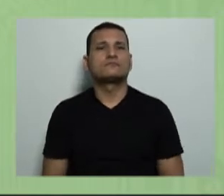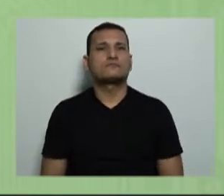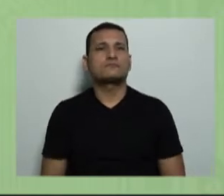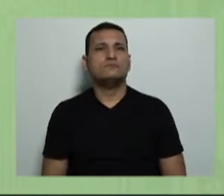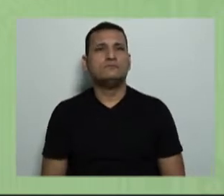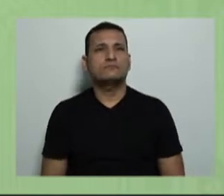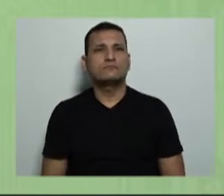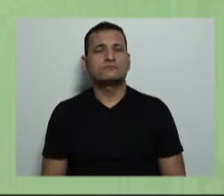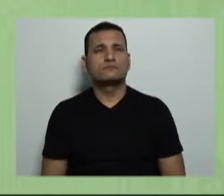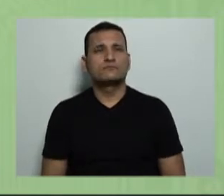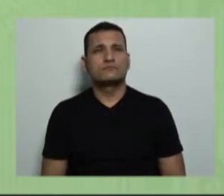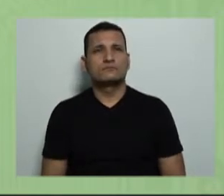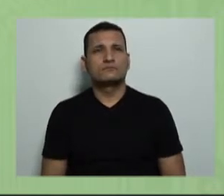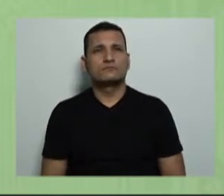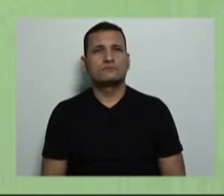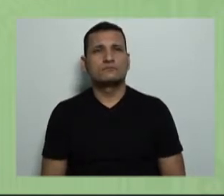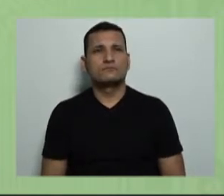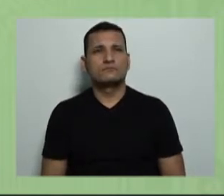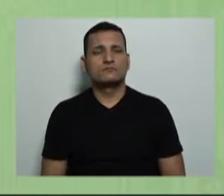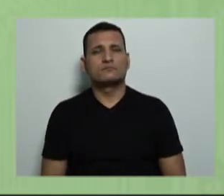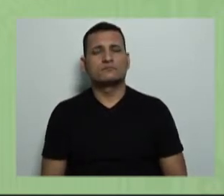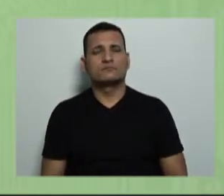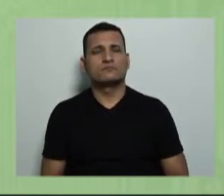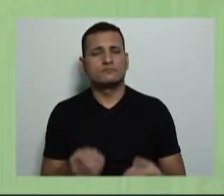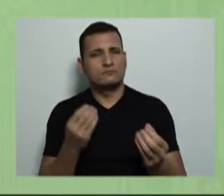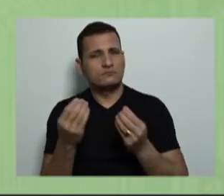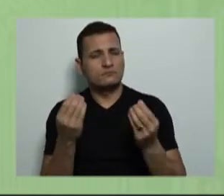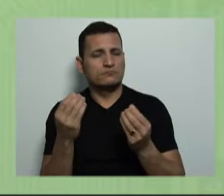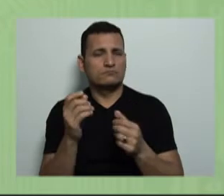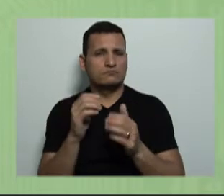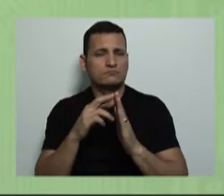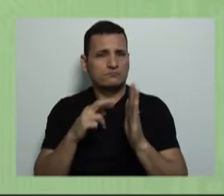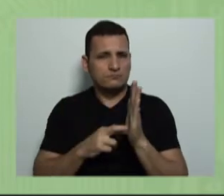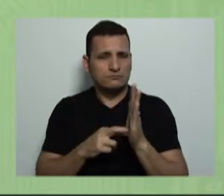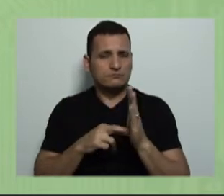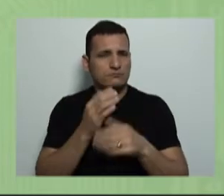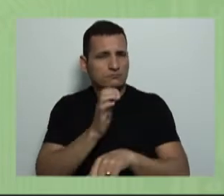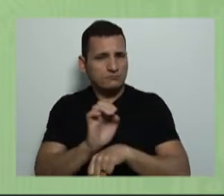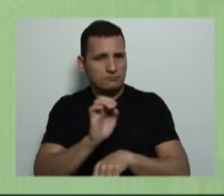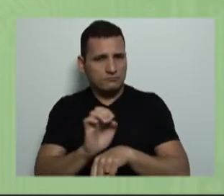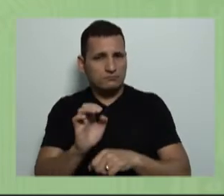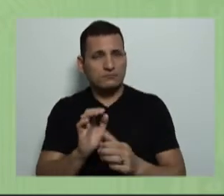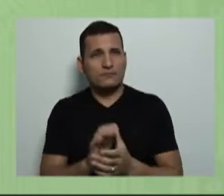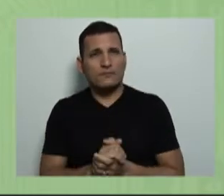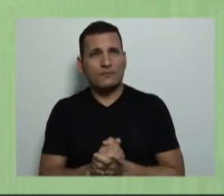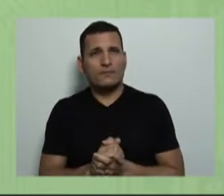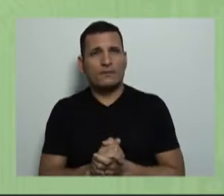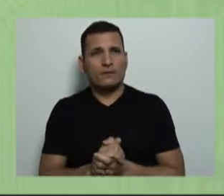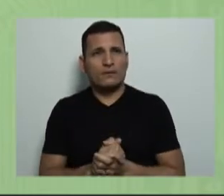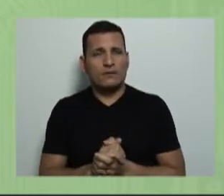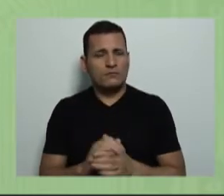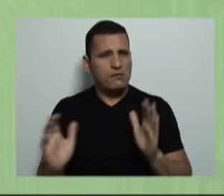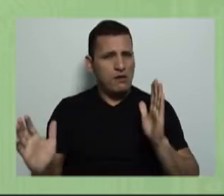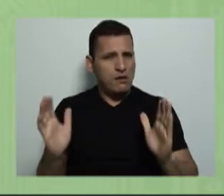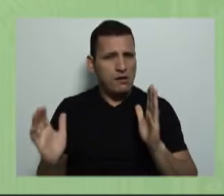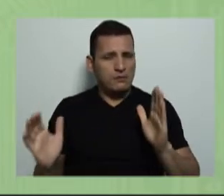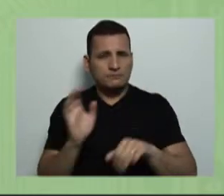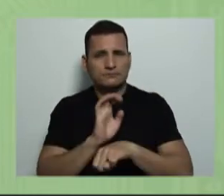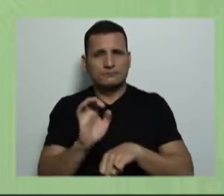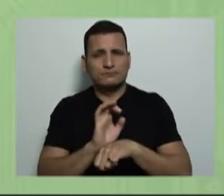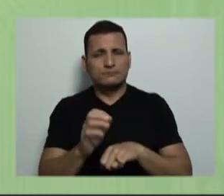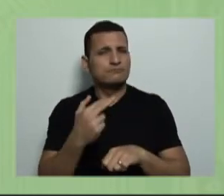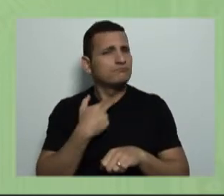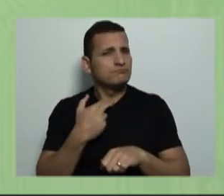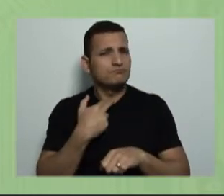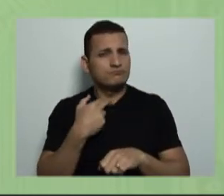Dos procedimentos para a realização do estágio. A duração do estágio, uma observação, pessoal, não poderá exceder